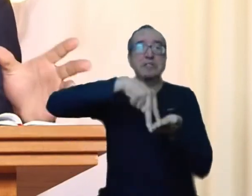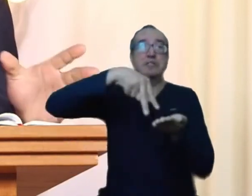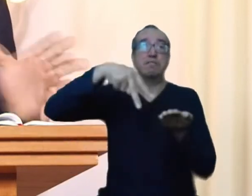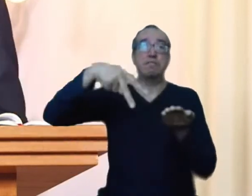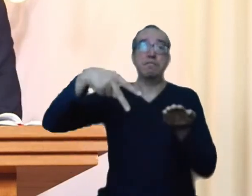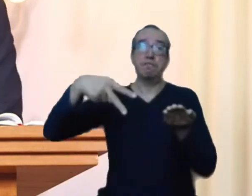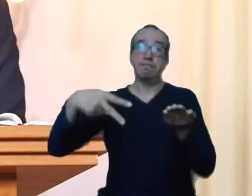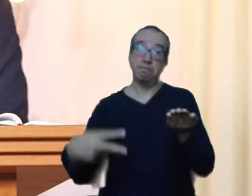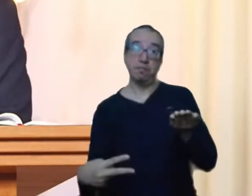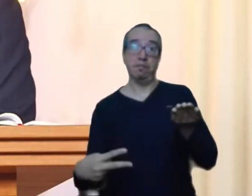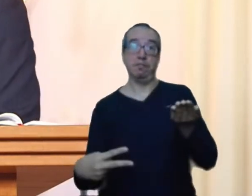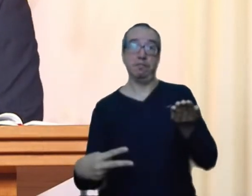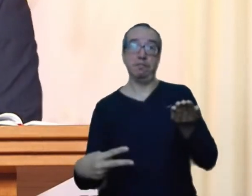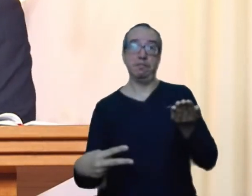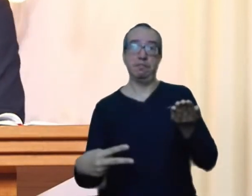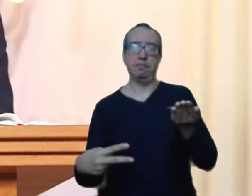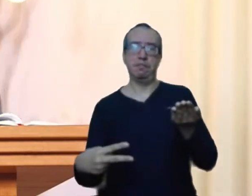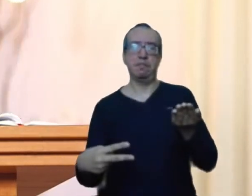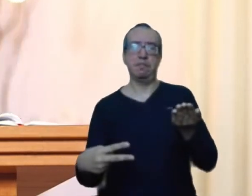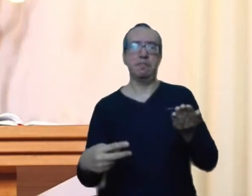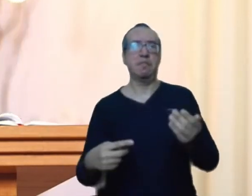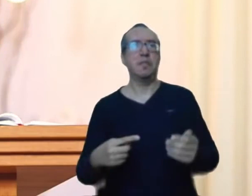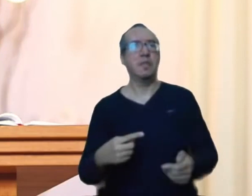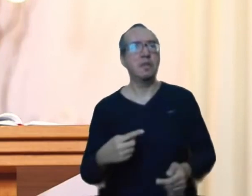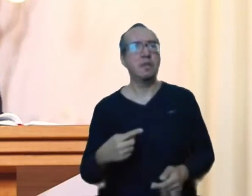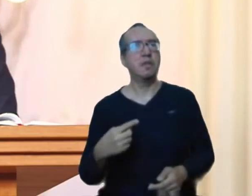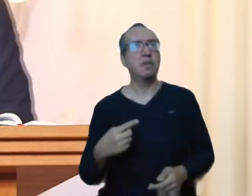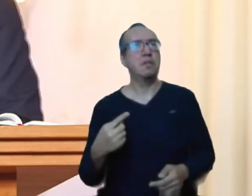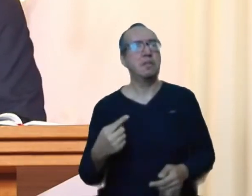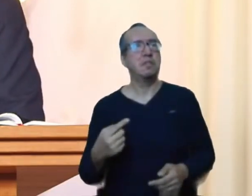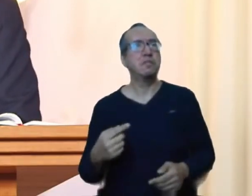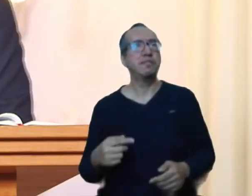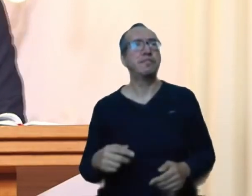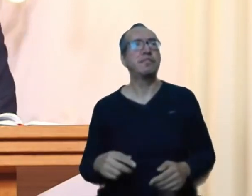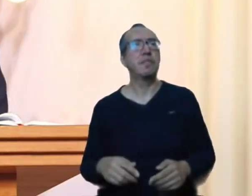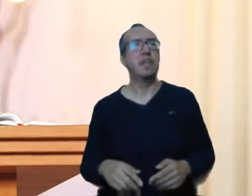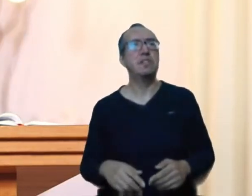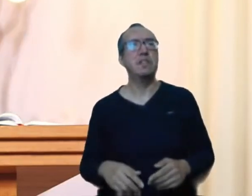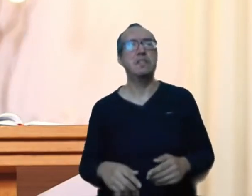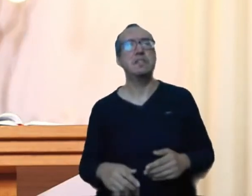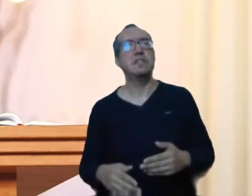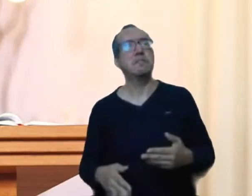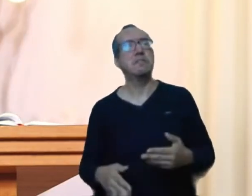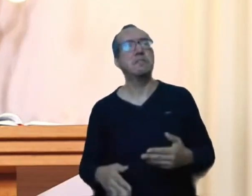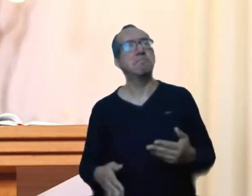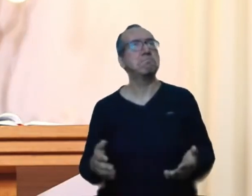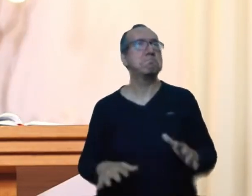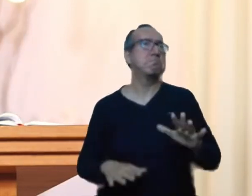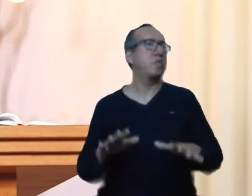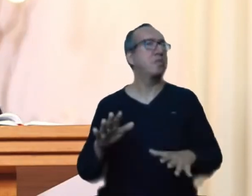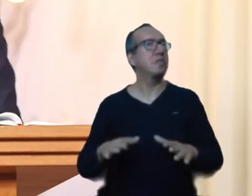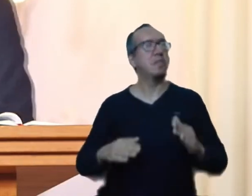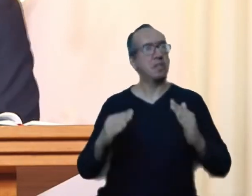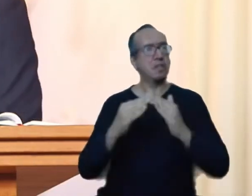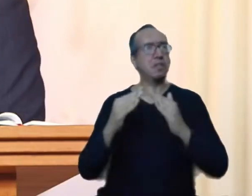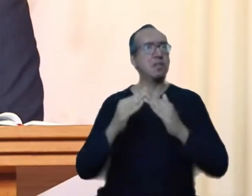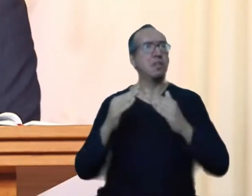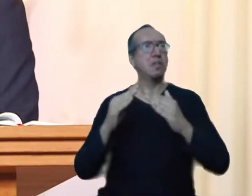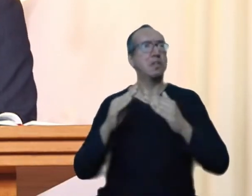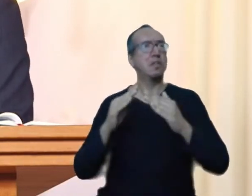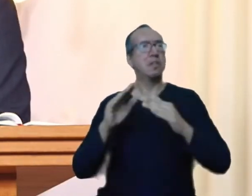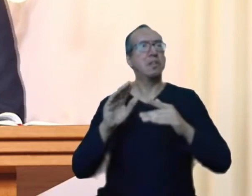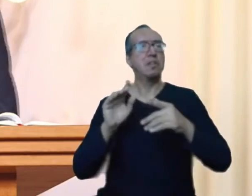vezes na igreja, você que é jovem, está me assistindo, você gosta até de sentar no segundo banco da